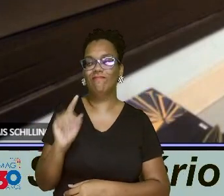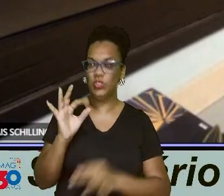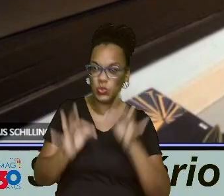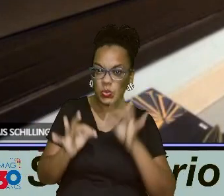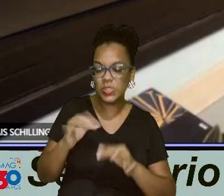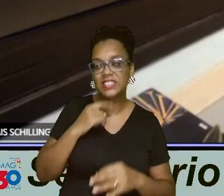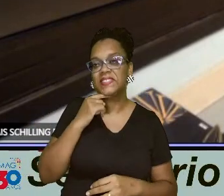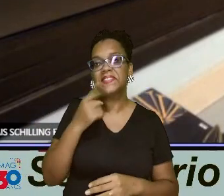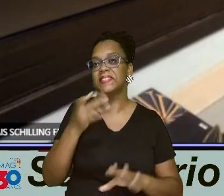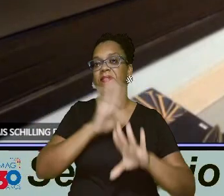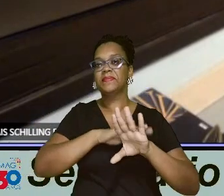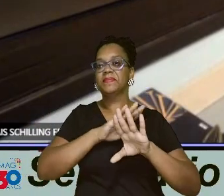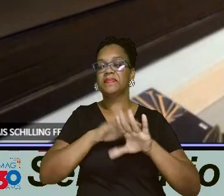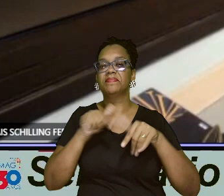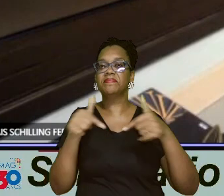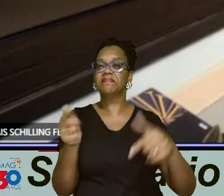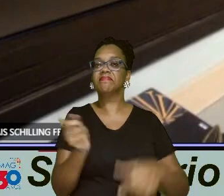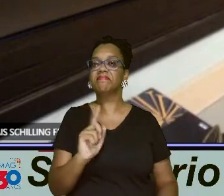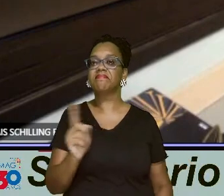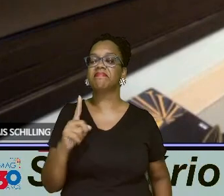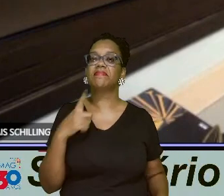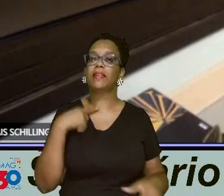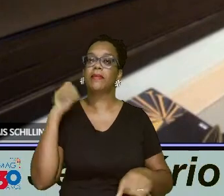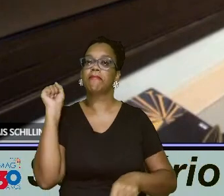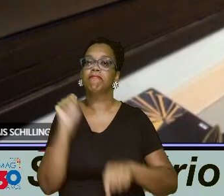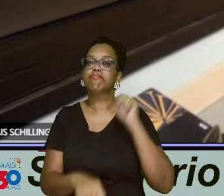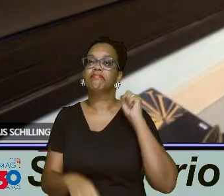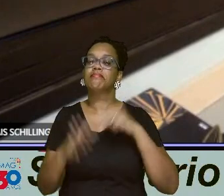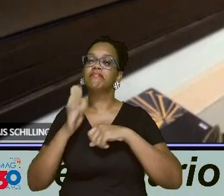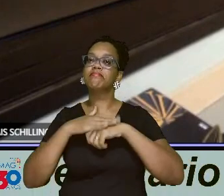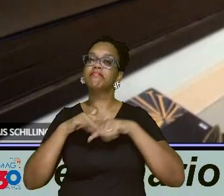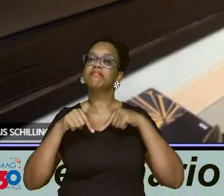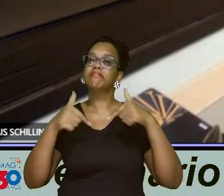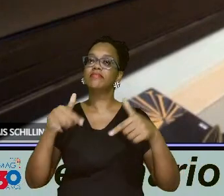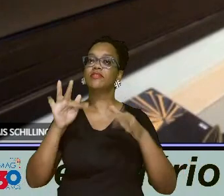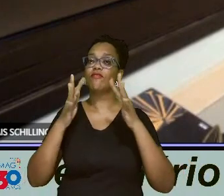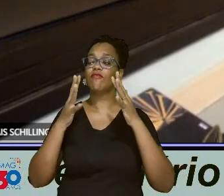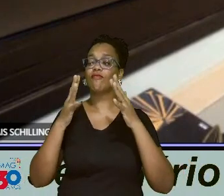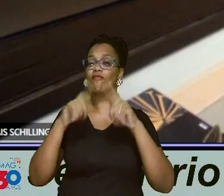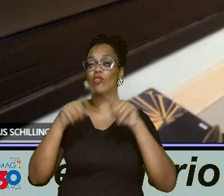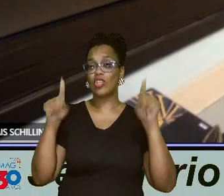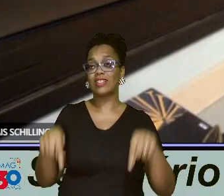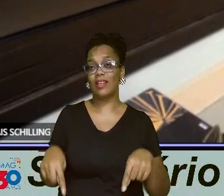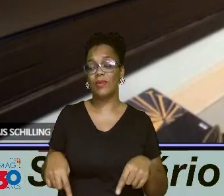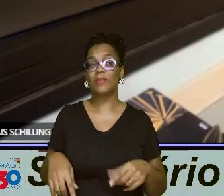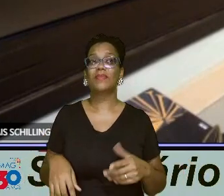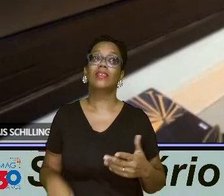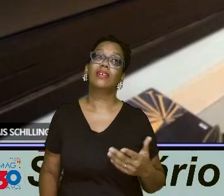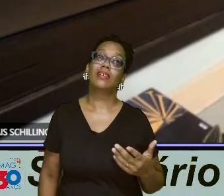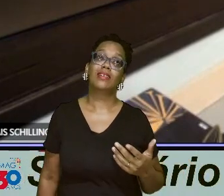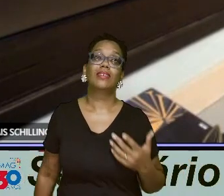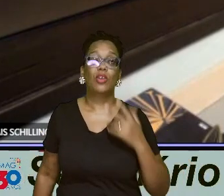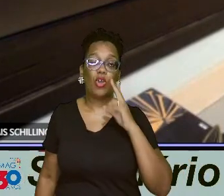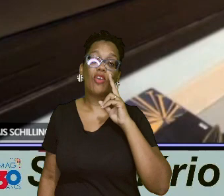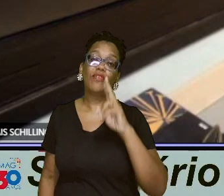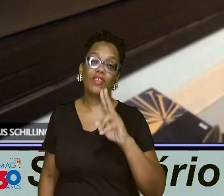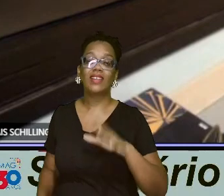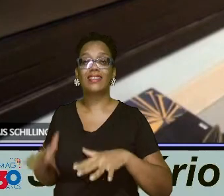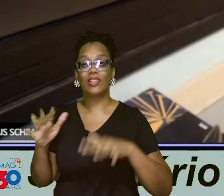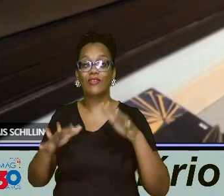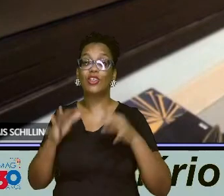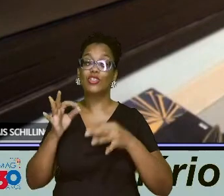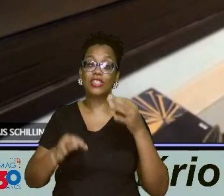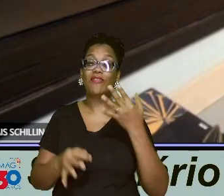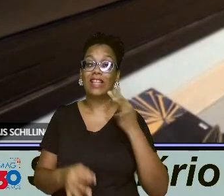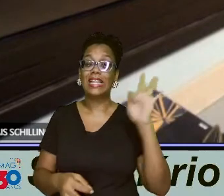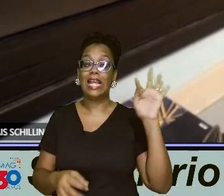aplicar precedente porque isso viola a independência funcional. Isso a gente viu, e talvez na Justiça Federal, para mim, tenha